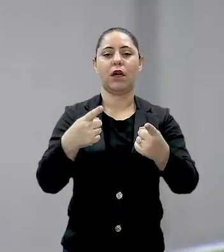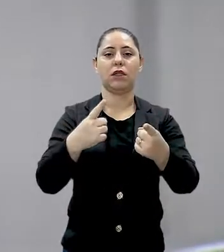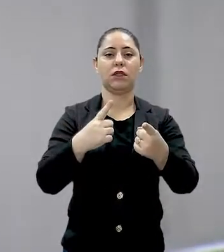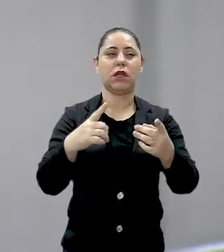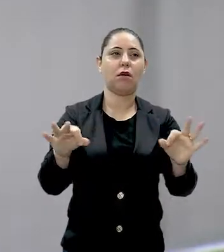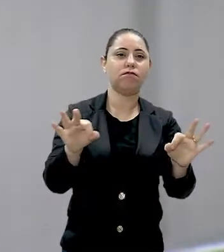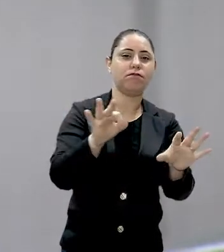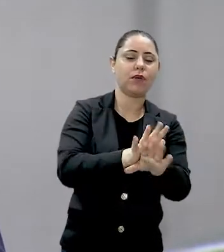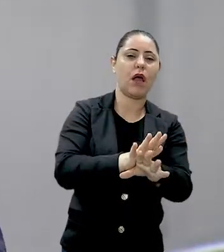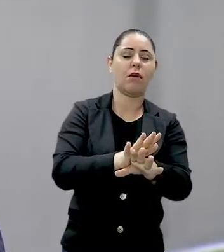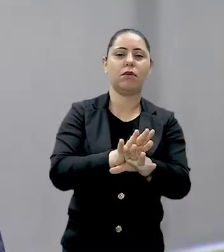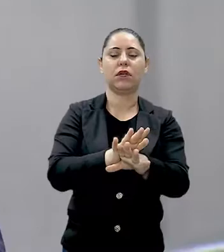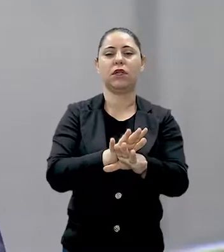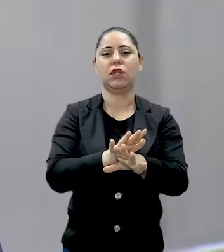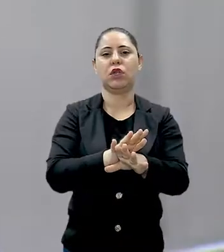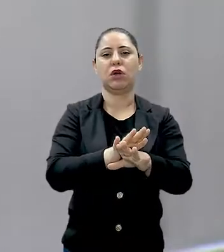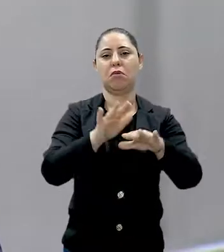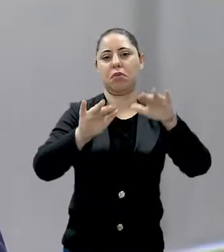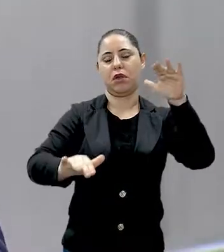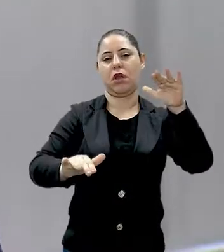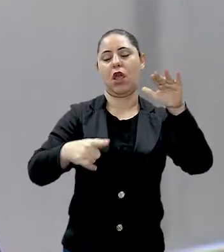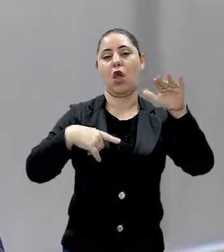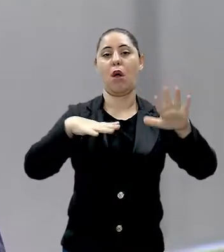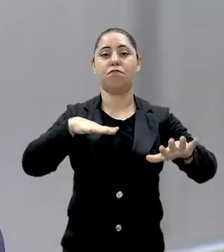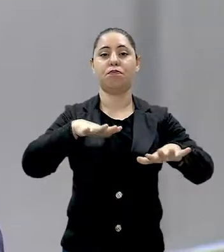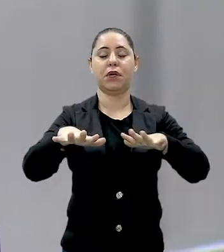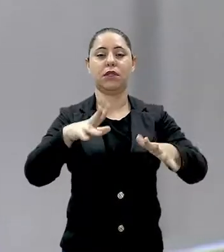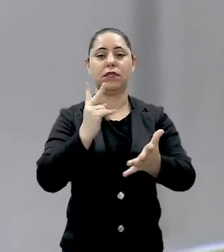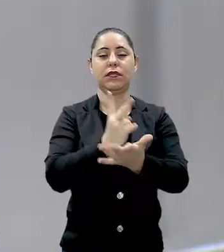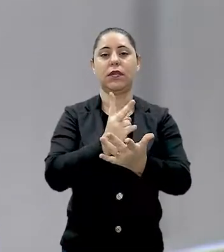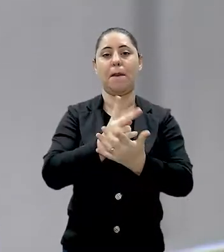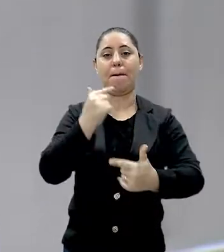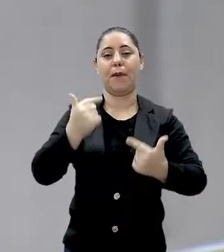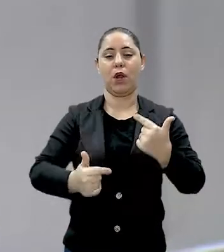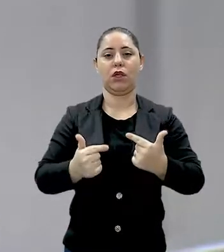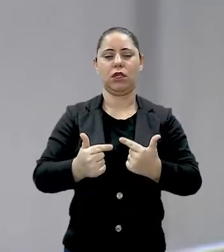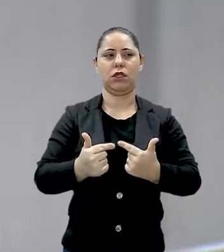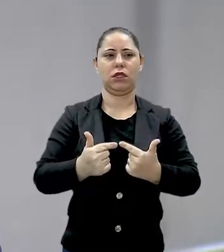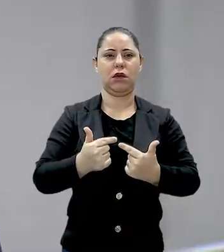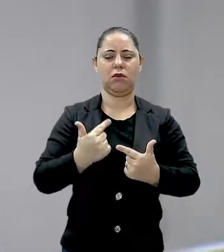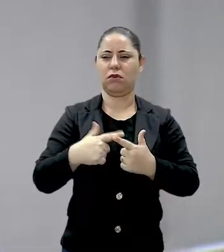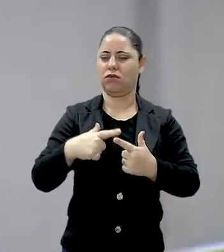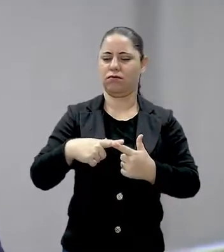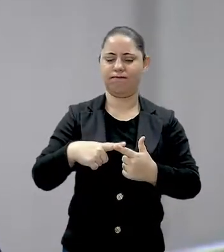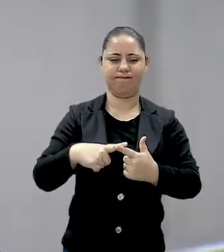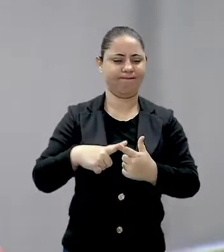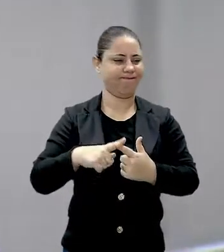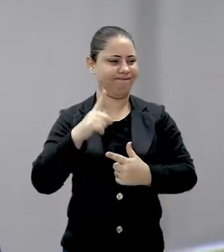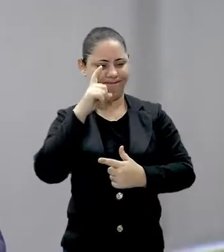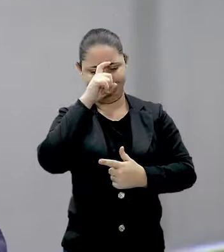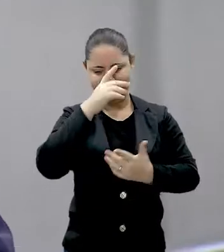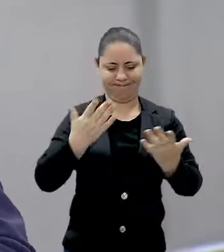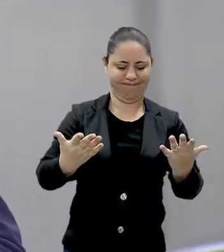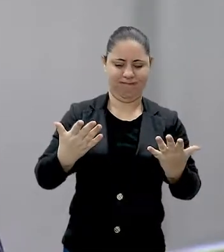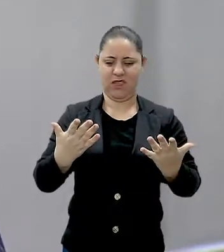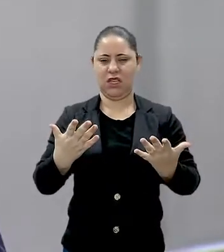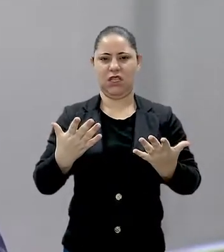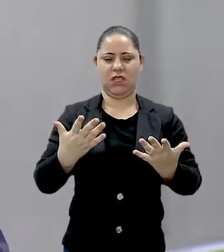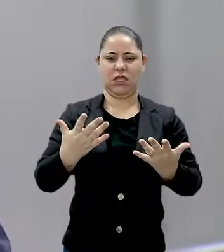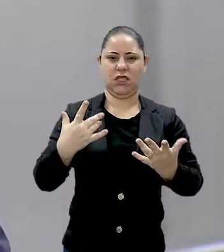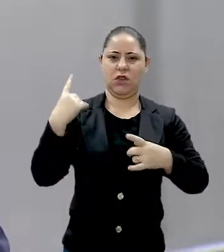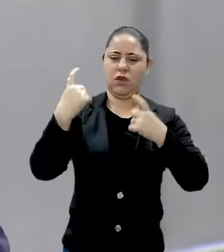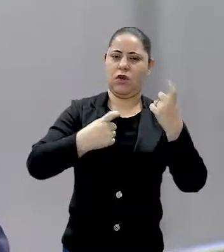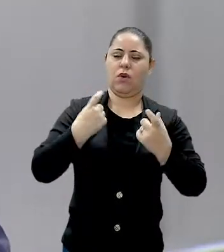mas o combate à desigualdade. Eu sou uma pessoa que comecei a militar no movimento político indignado com a desigualdade do nosso país e continuo